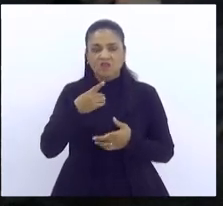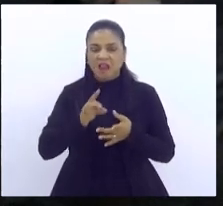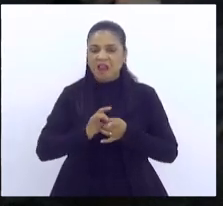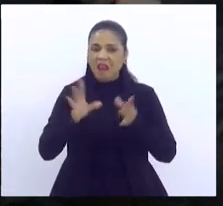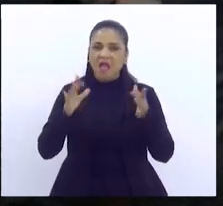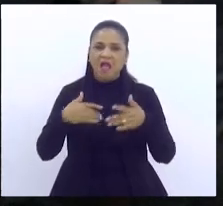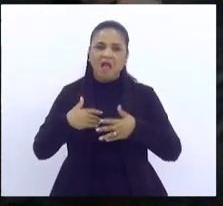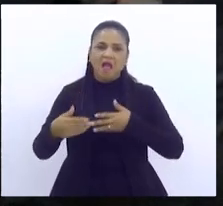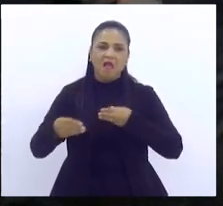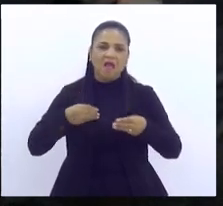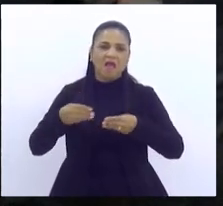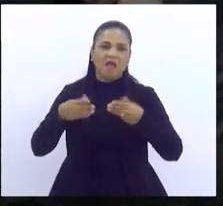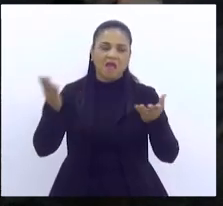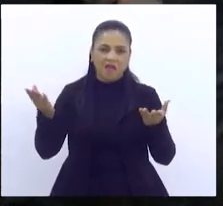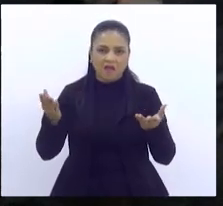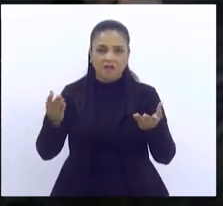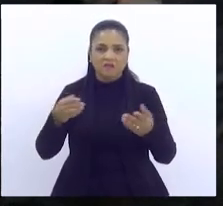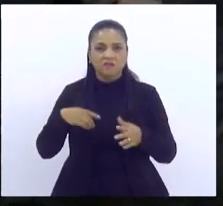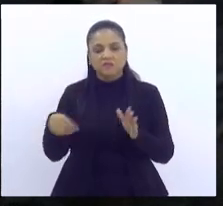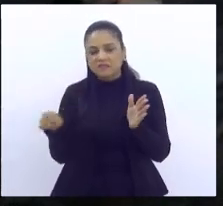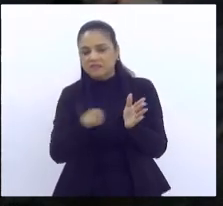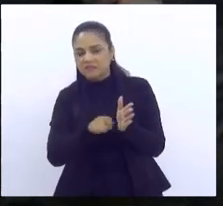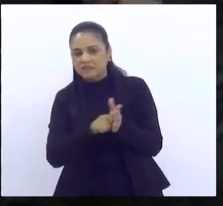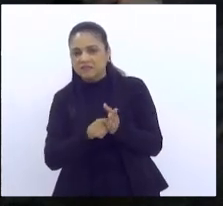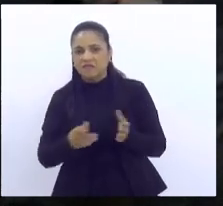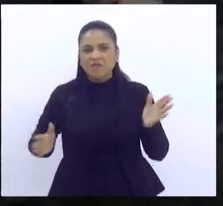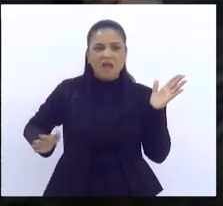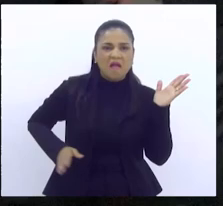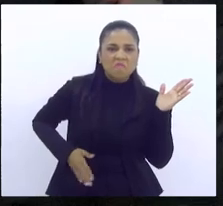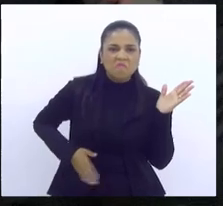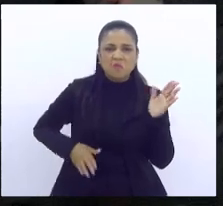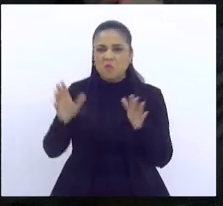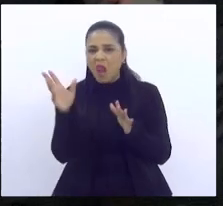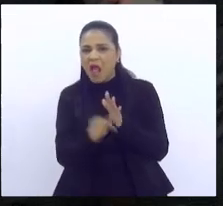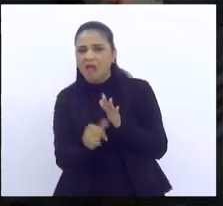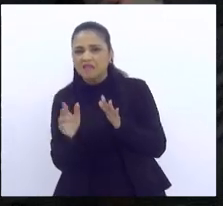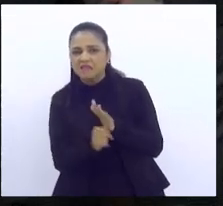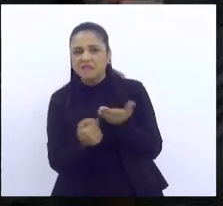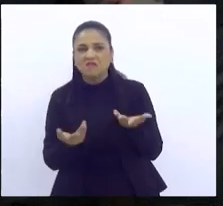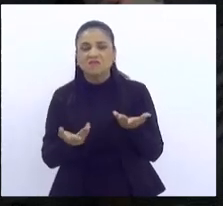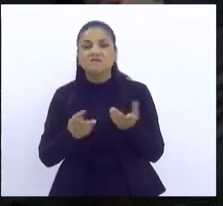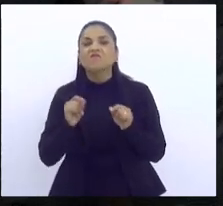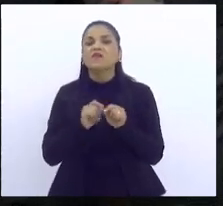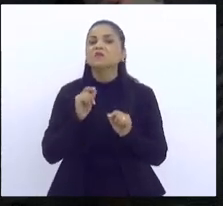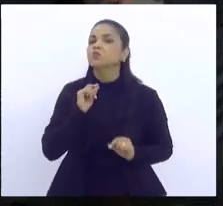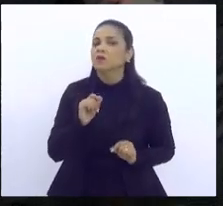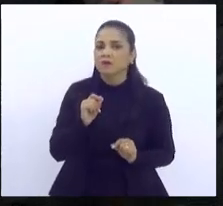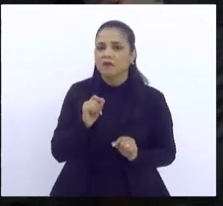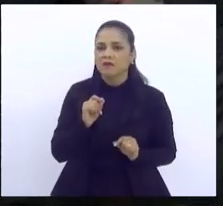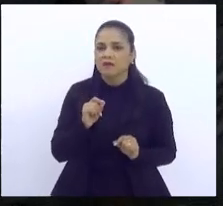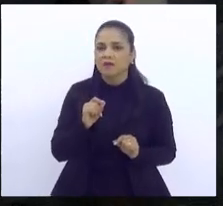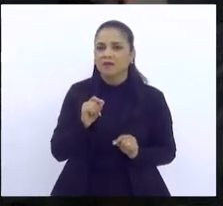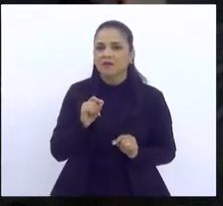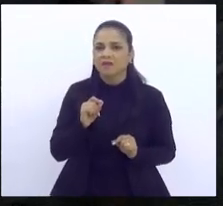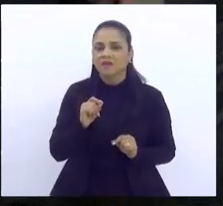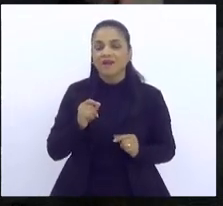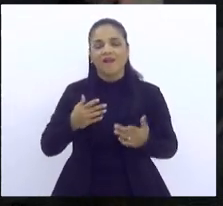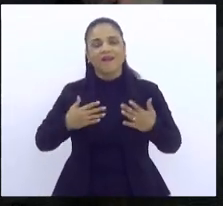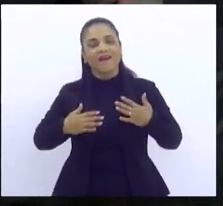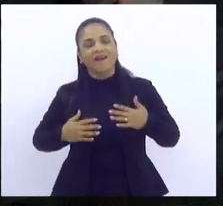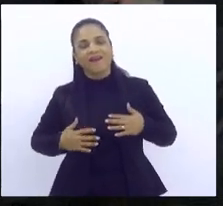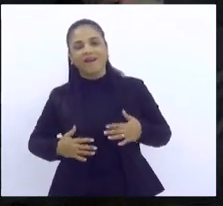muito solta. E aí o traficante, o vagabundo, o ladrão, o que queira que faz, estão andando